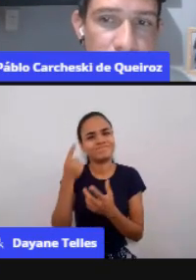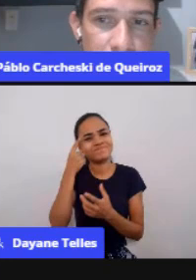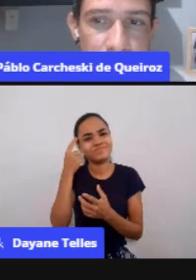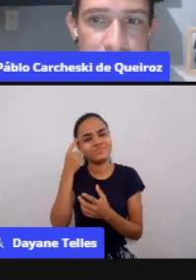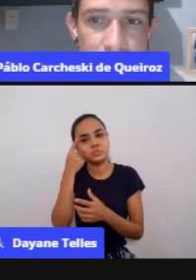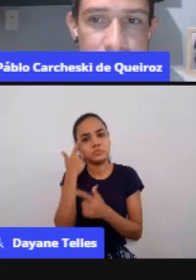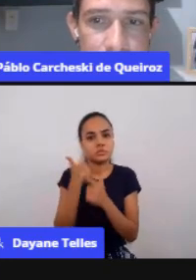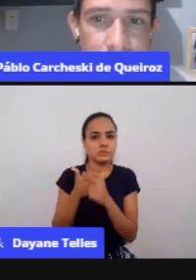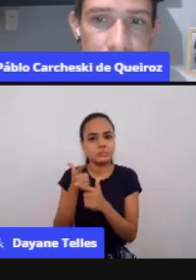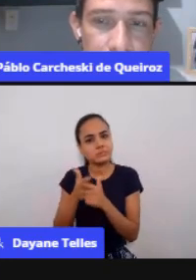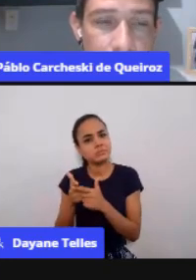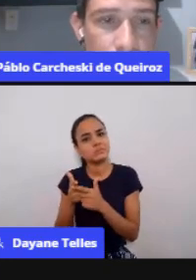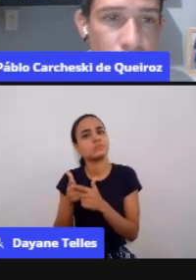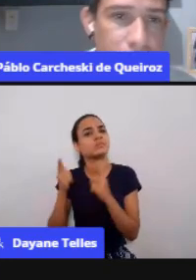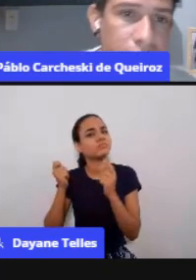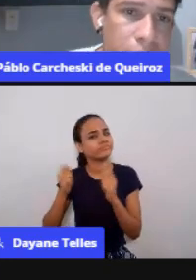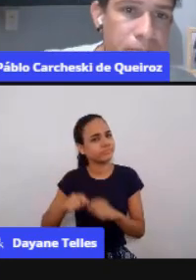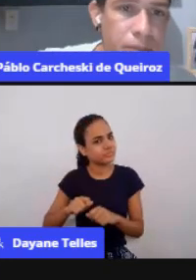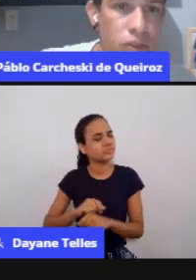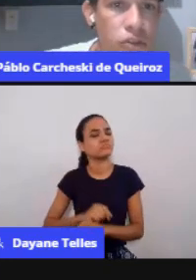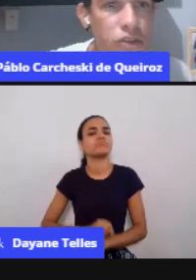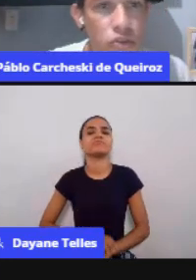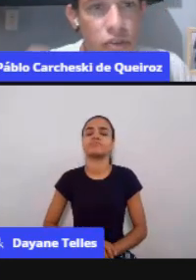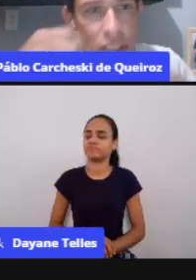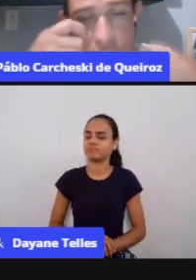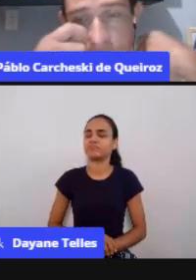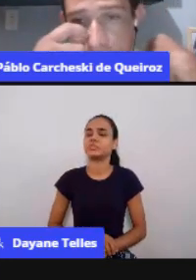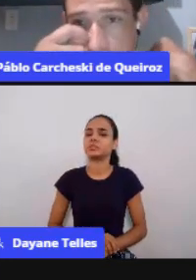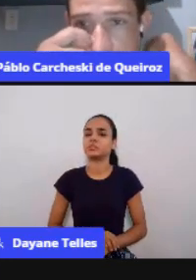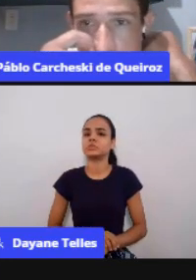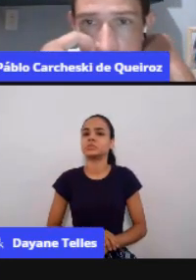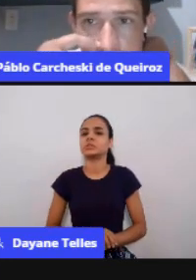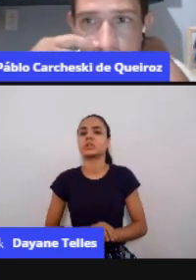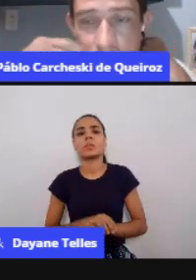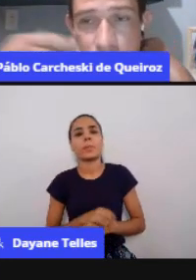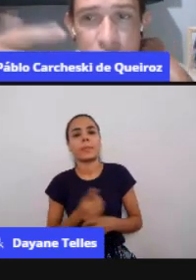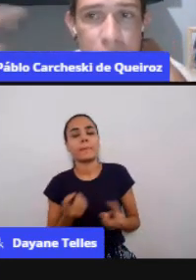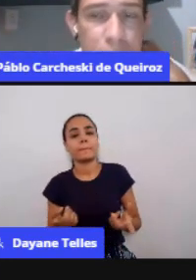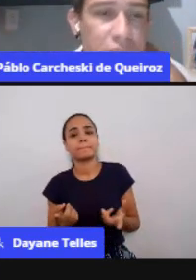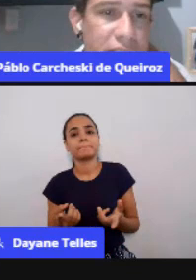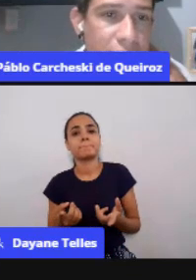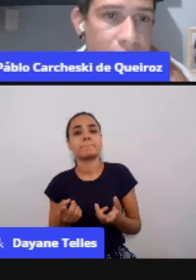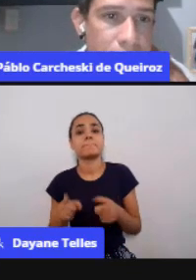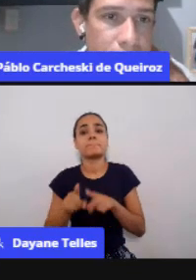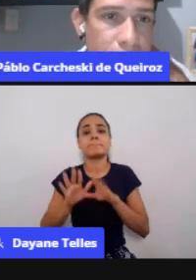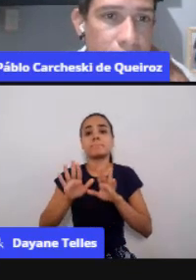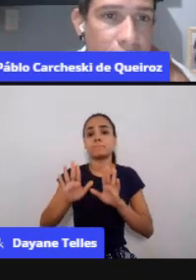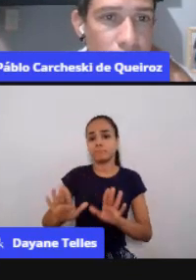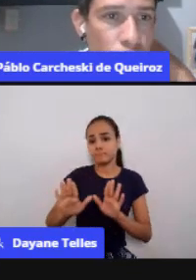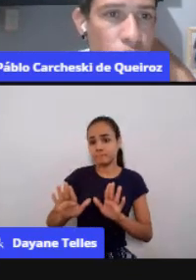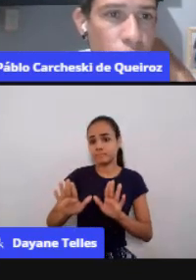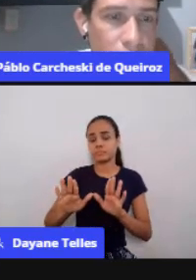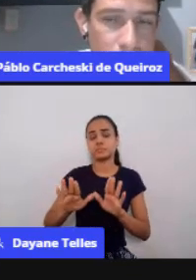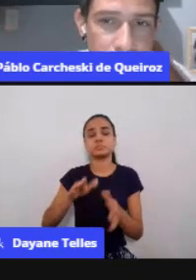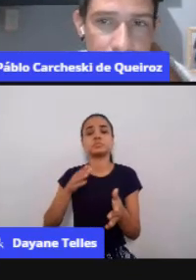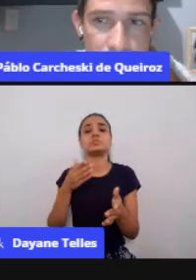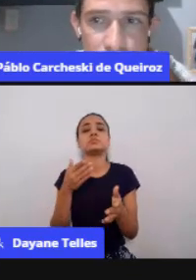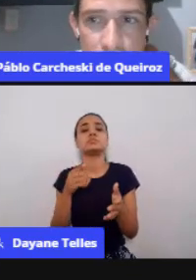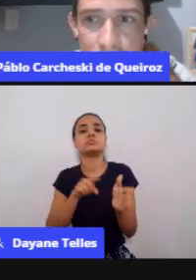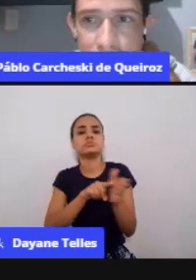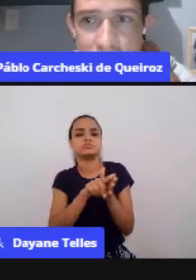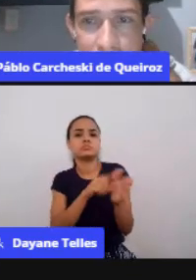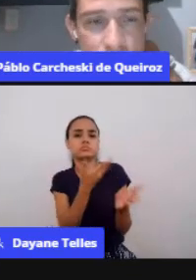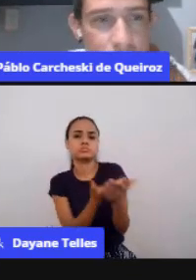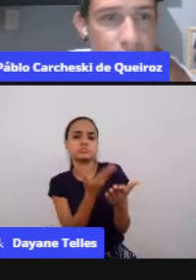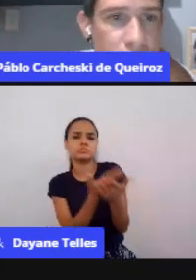aí a gente falou, né, e aí? Só que aí, nos estudos que a gente realiza, a gente também percebe que lá no 9º ano, a gente